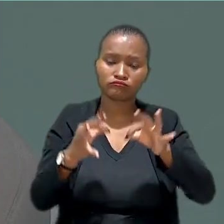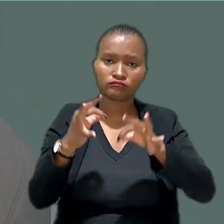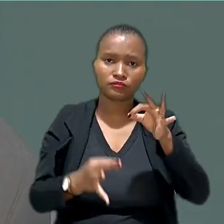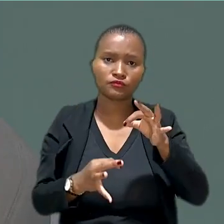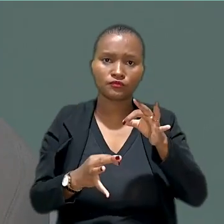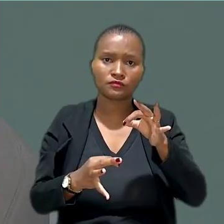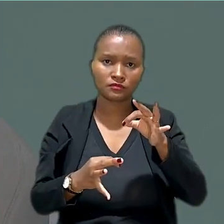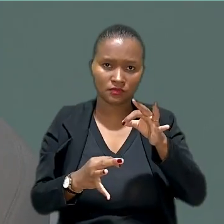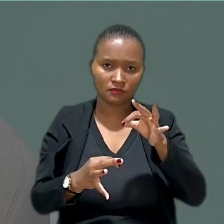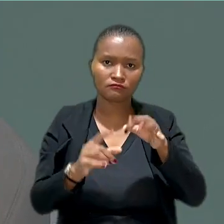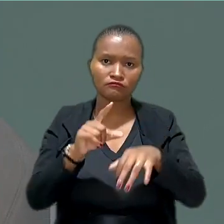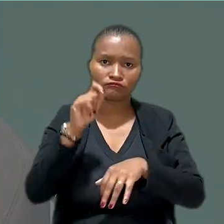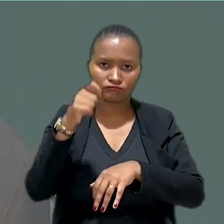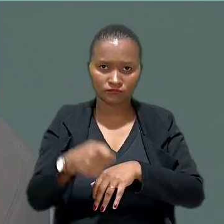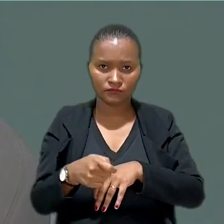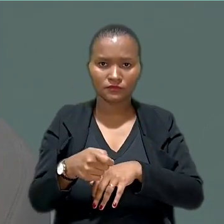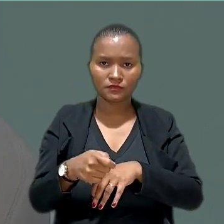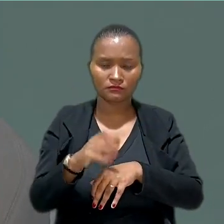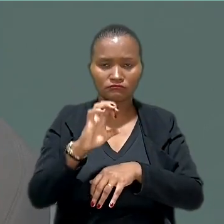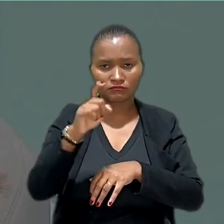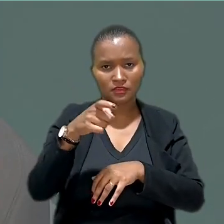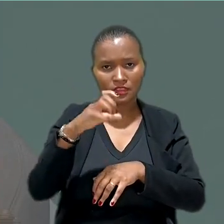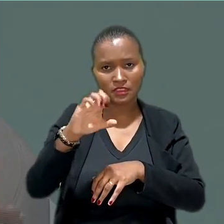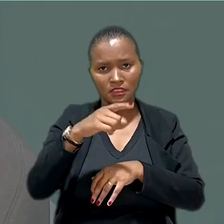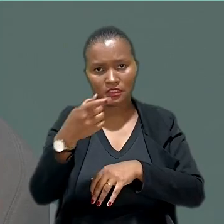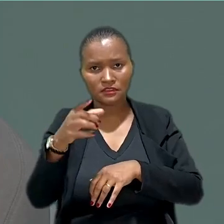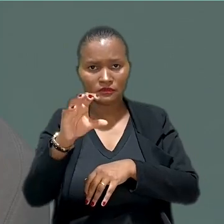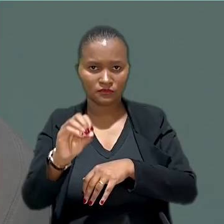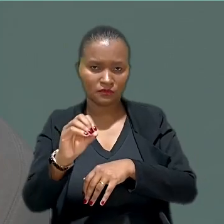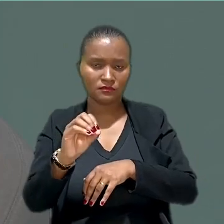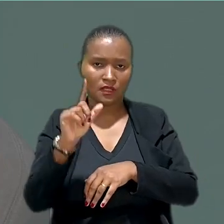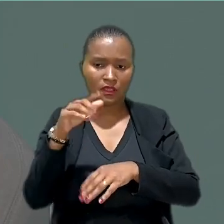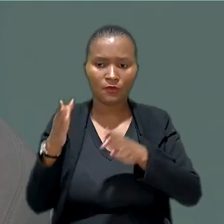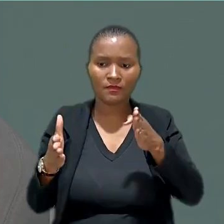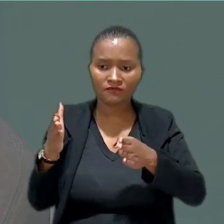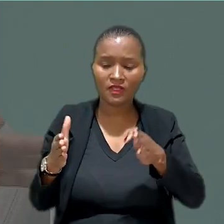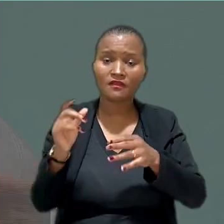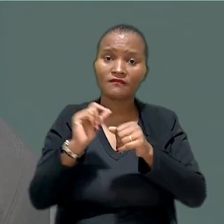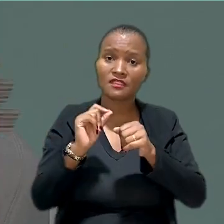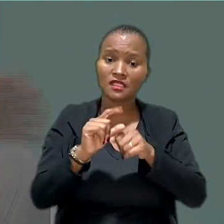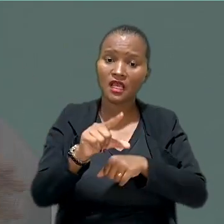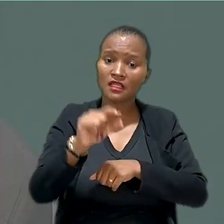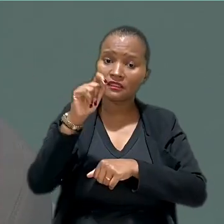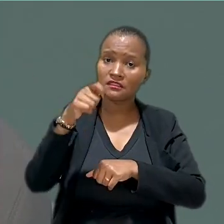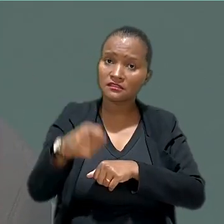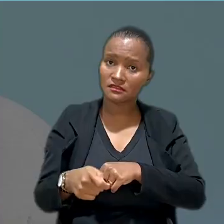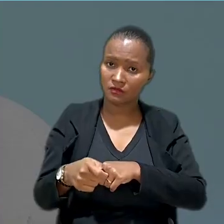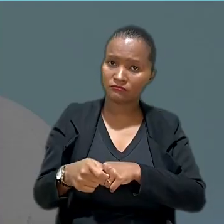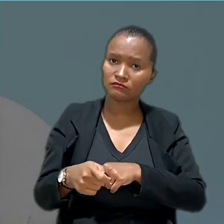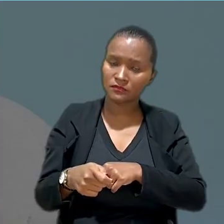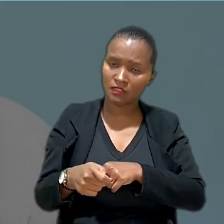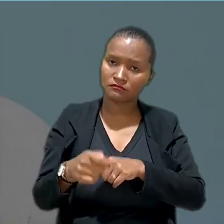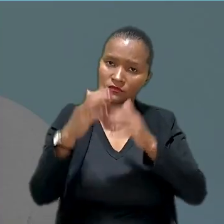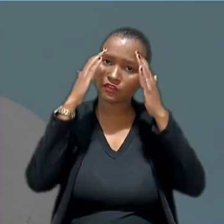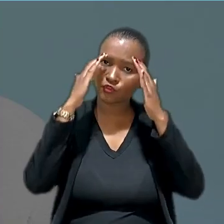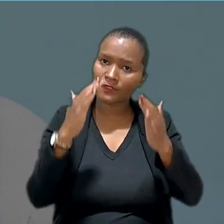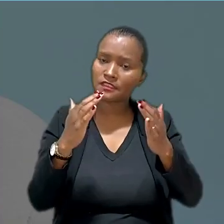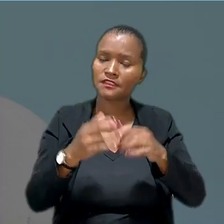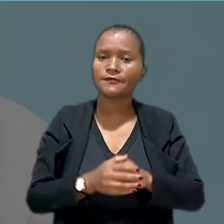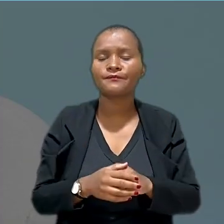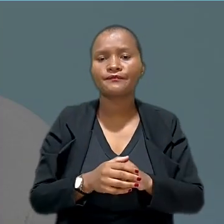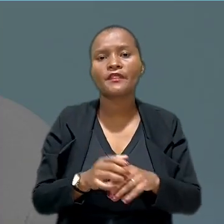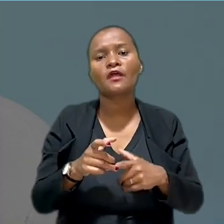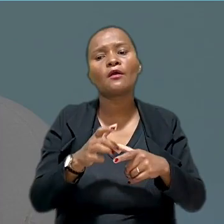Então, basicamente, a execução é isso. É uma fase do processo que se destina a fazer com que a decisão tenha cumprimento. Ministro, qual o